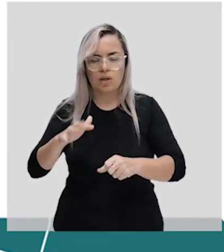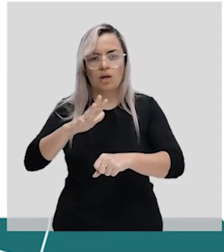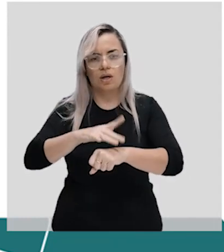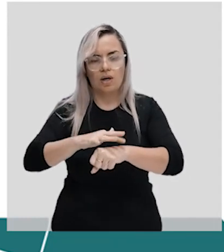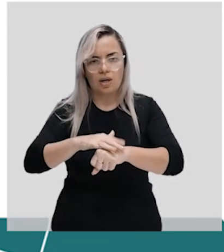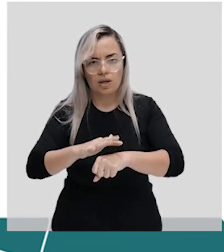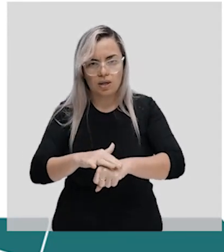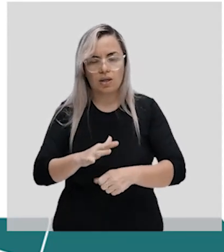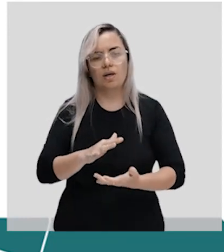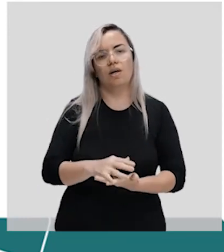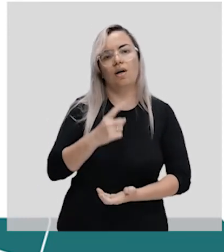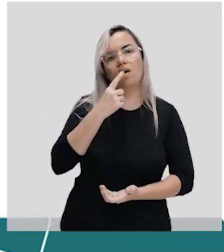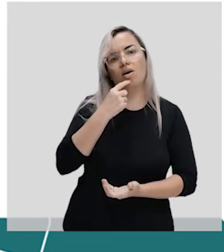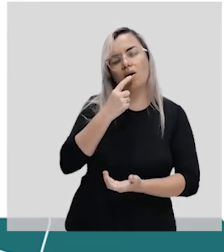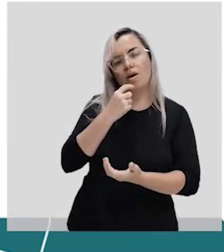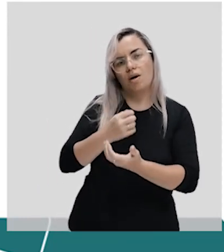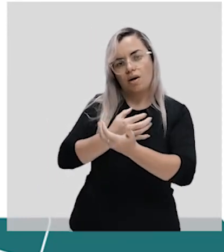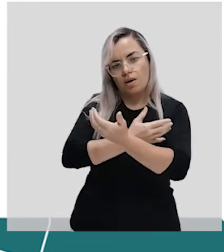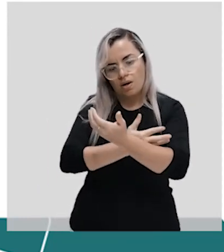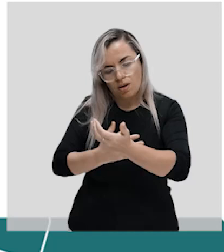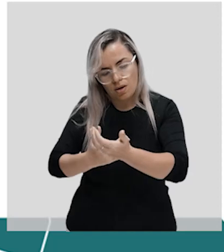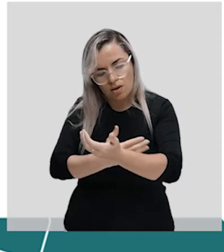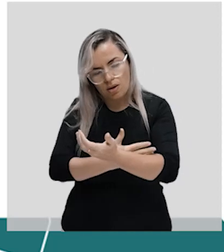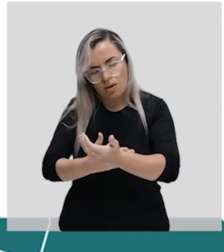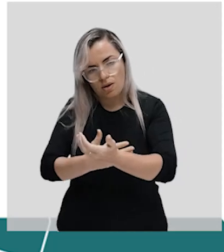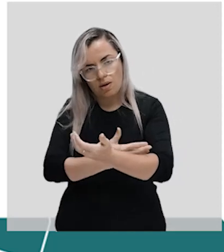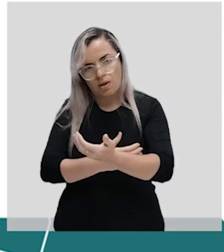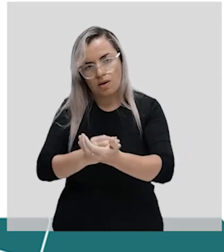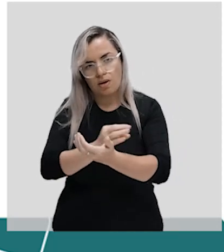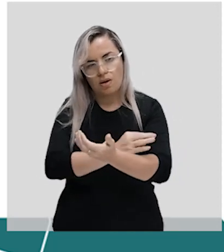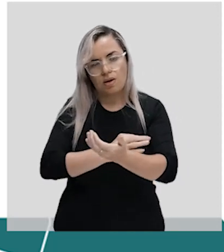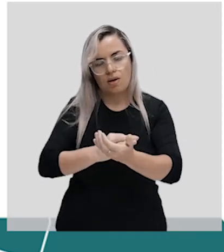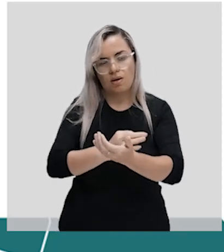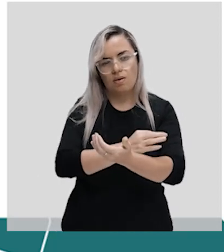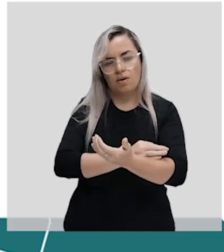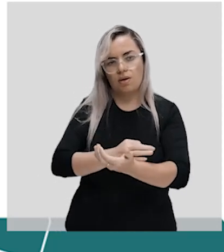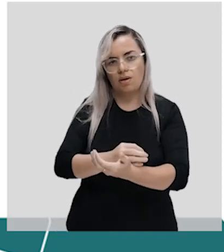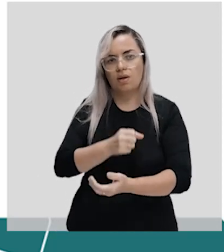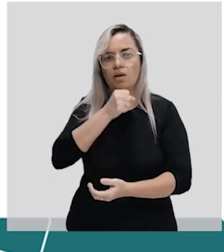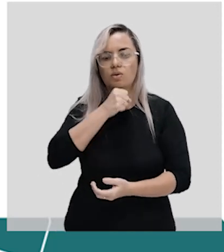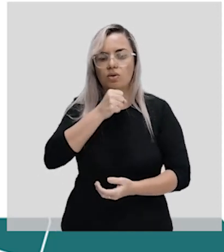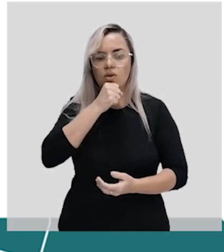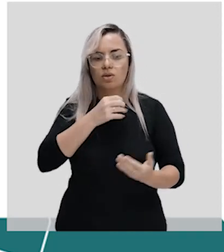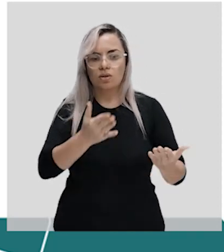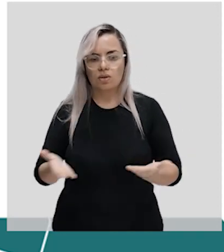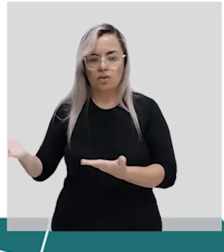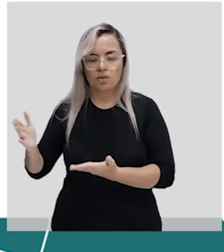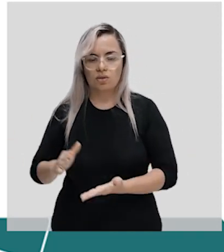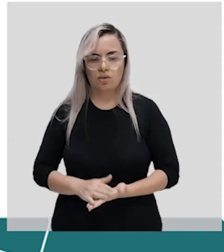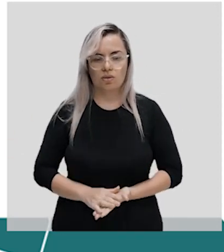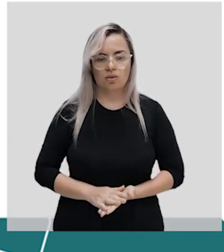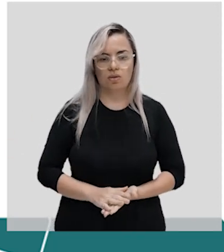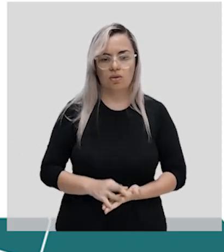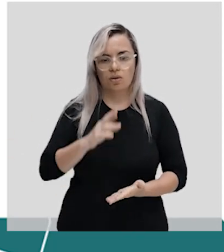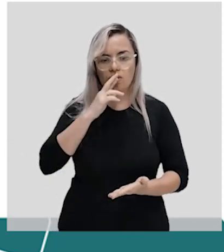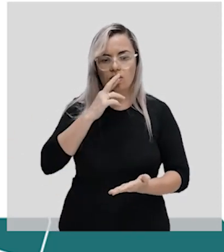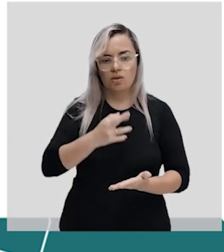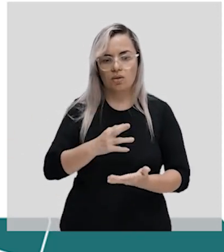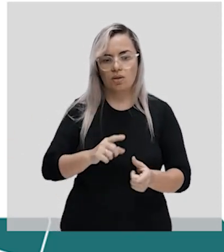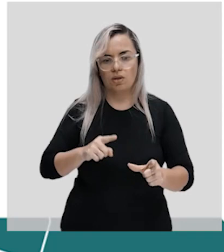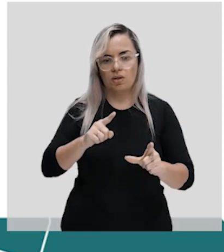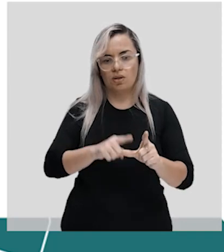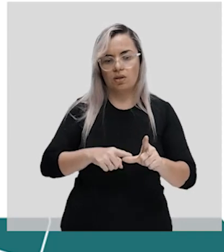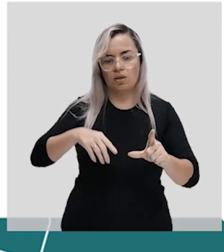alternativa correta ali foi a segunda. Então, a resposta vai ser a letra B, ok? Agora,